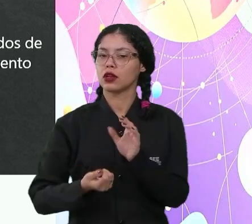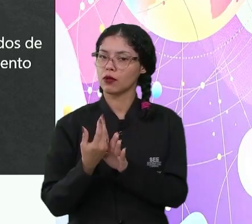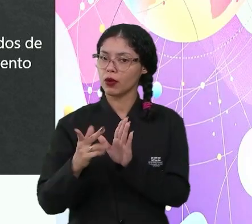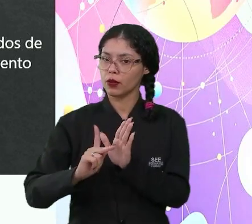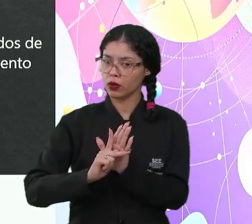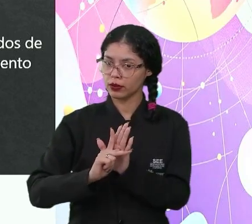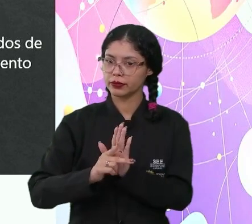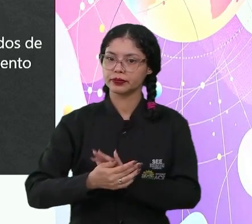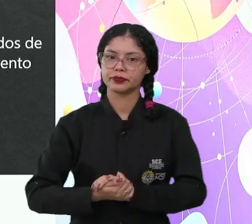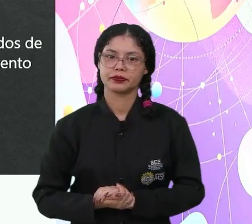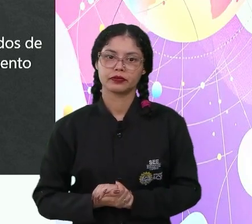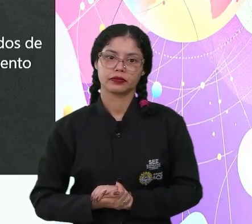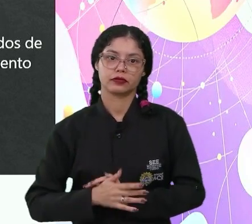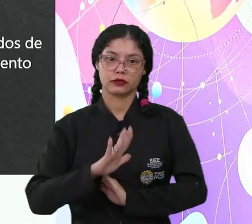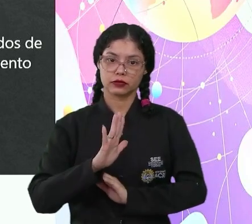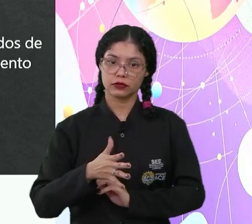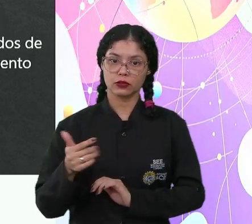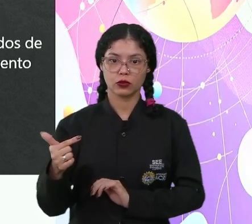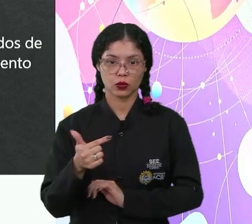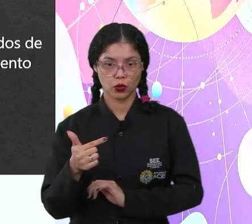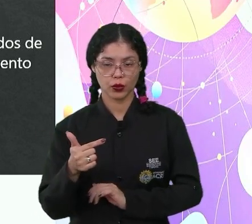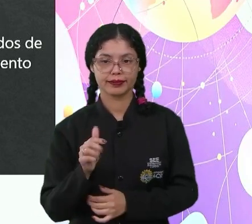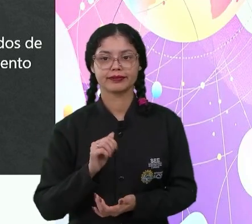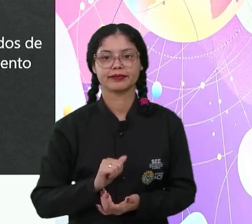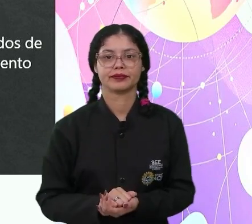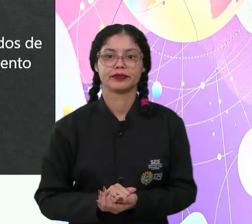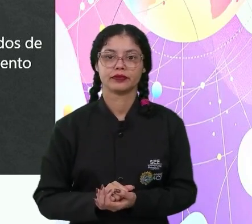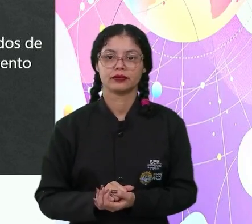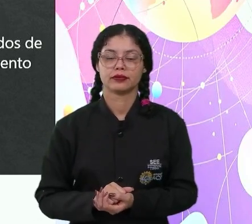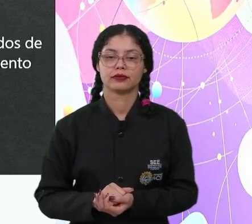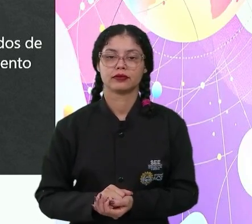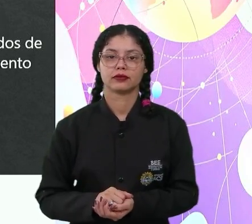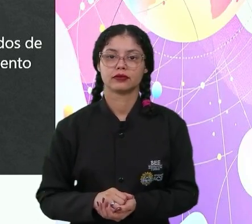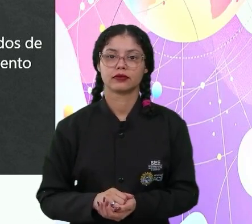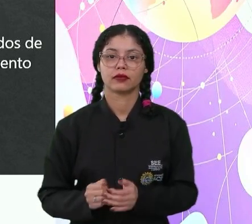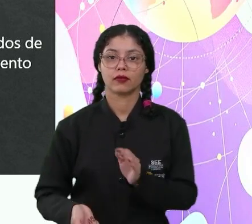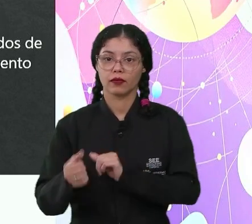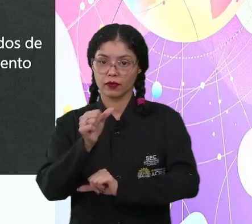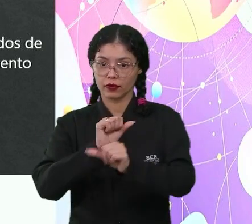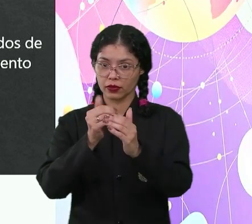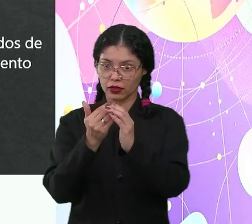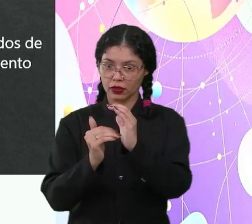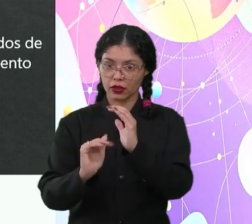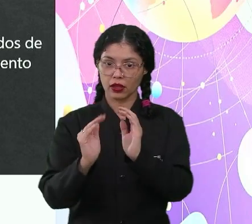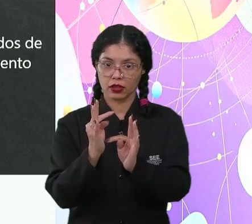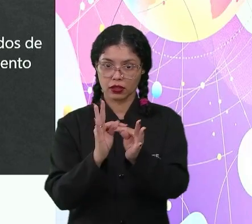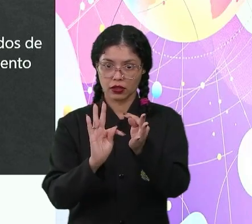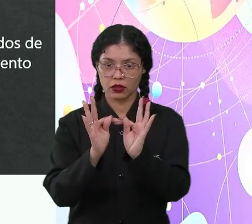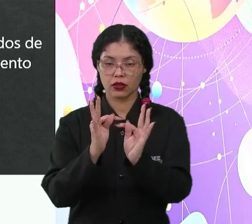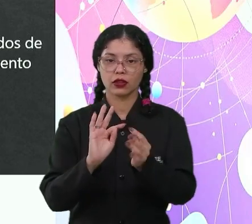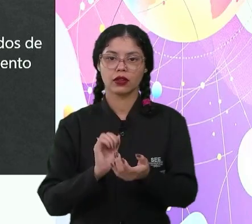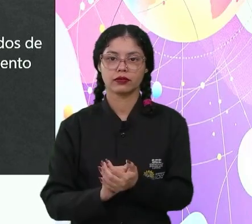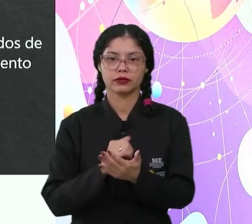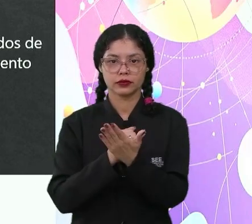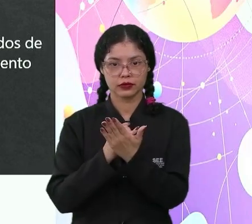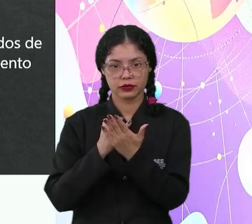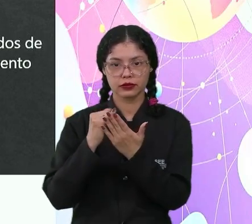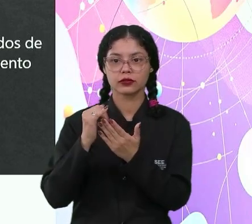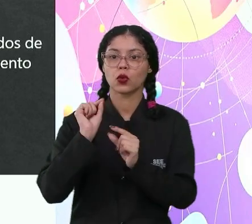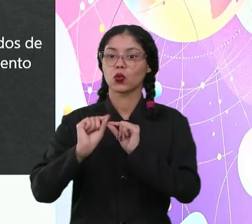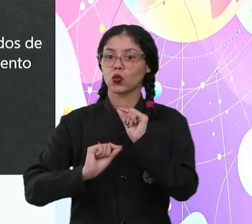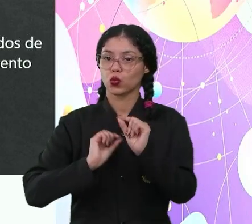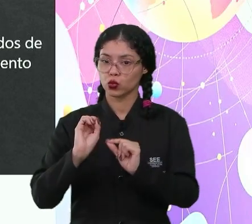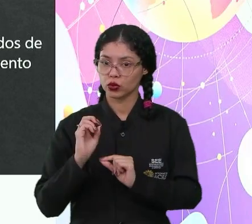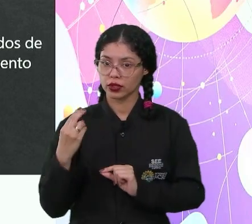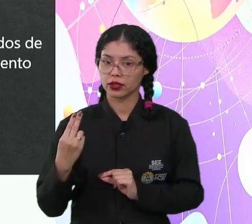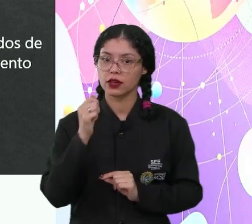anfitriãs. Já o número 2, nós temos o seguinte: a transferência de tecnologia. Ou